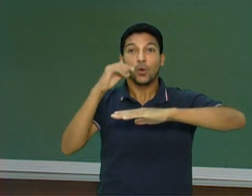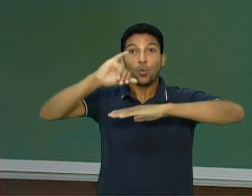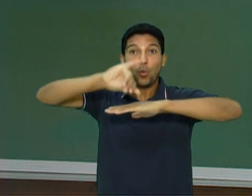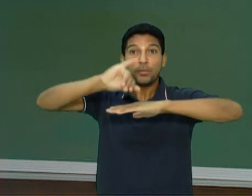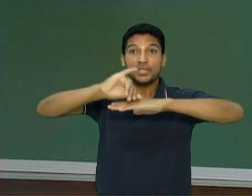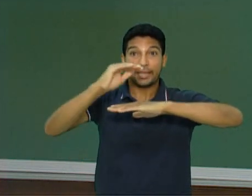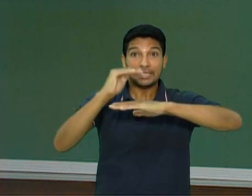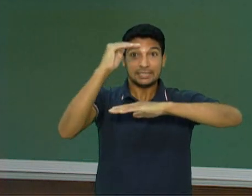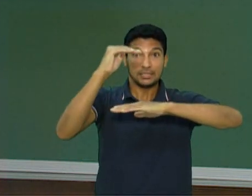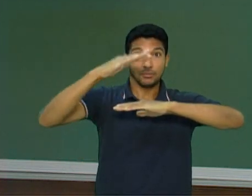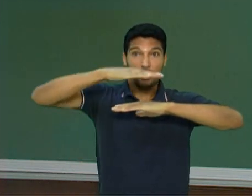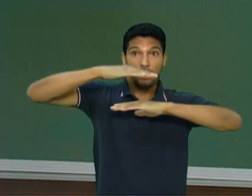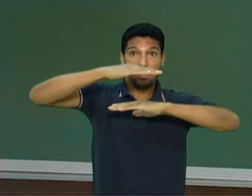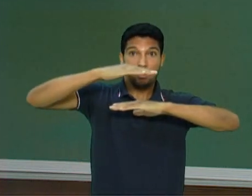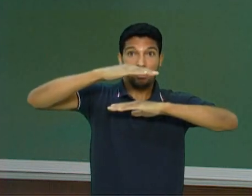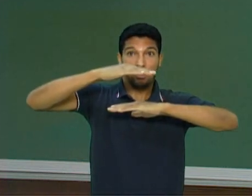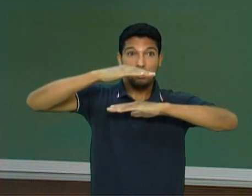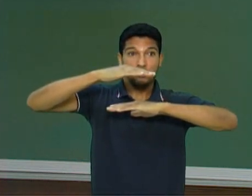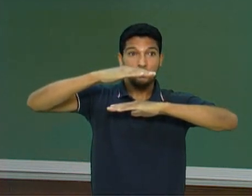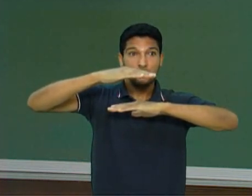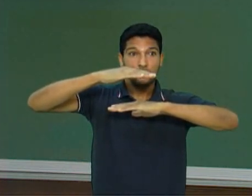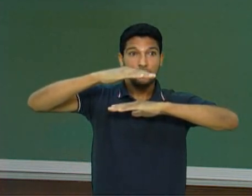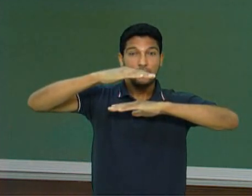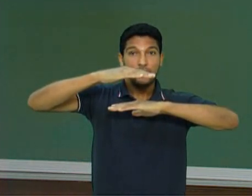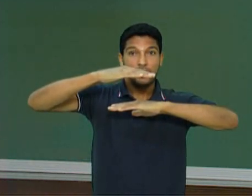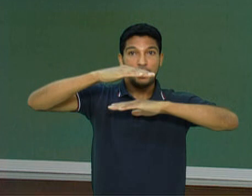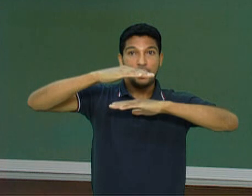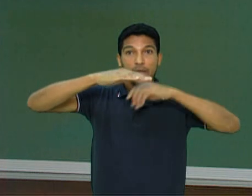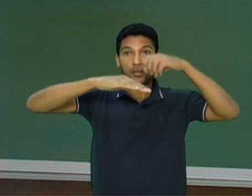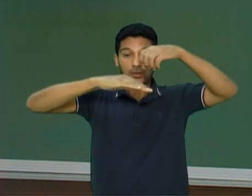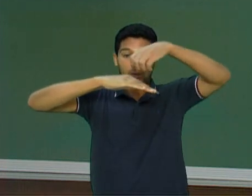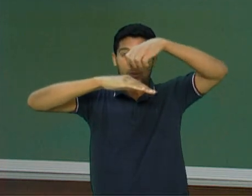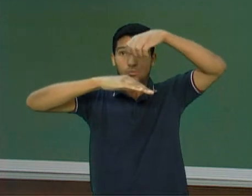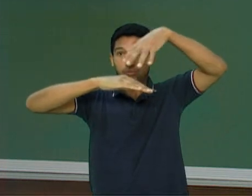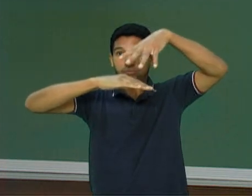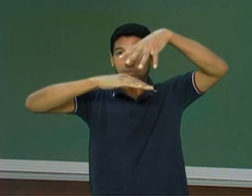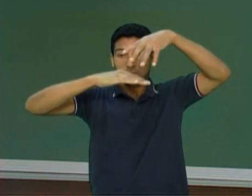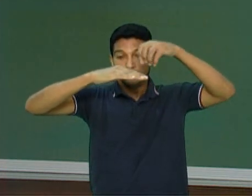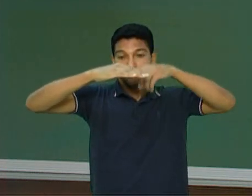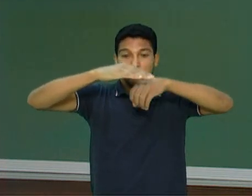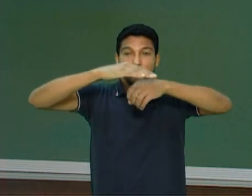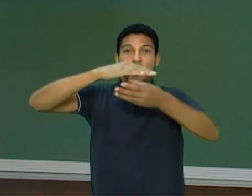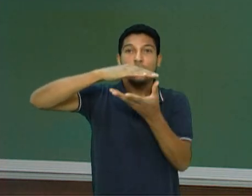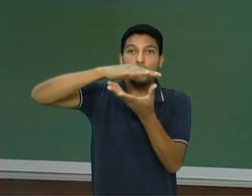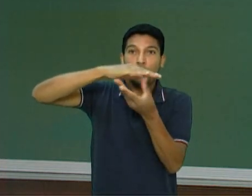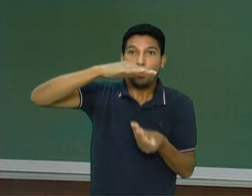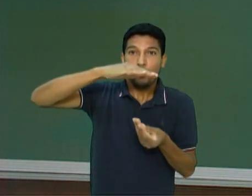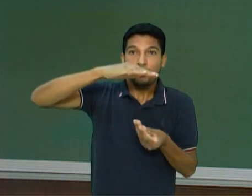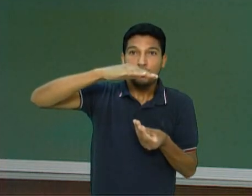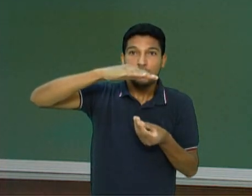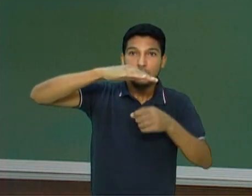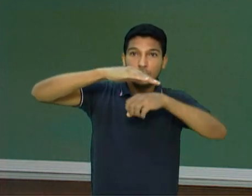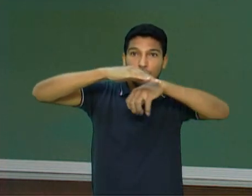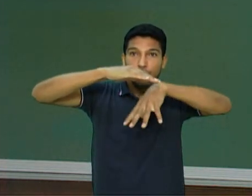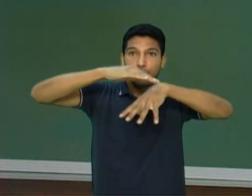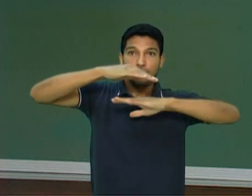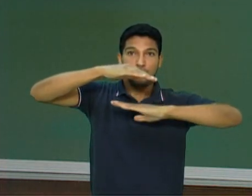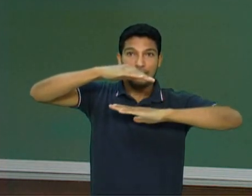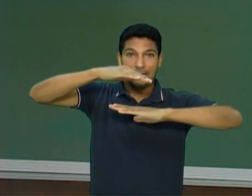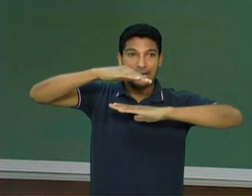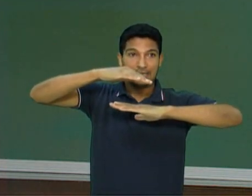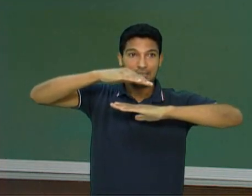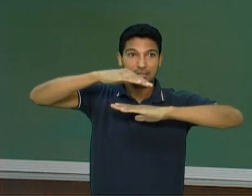objeto que está acima do solo, ele está projetando a sua sombra lá no solo, né? E nesse caso, a projeção